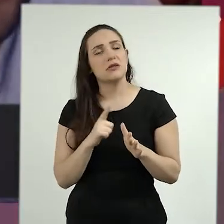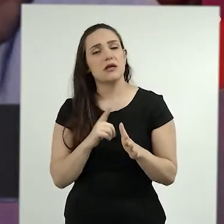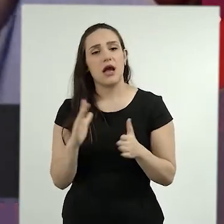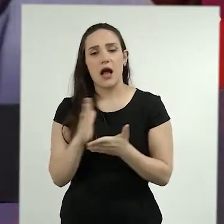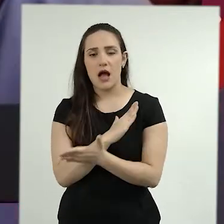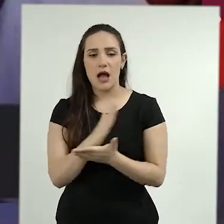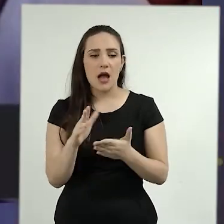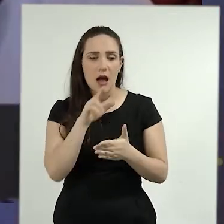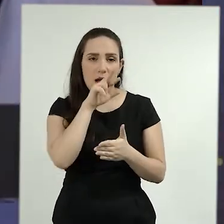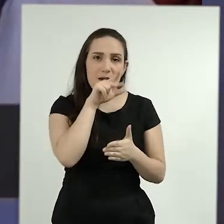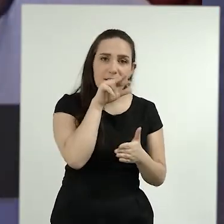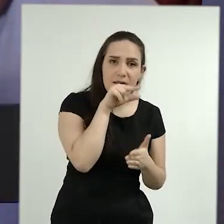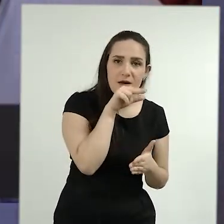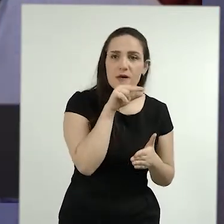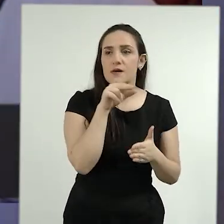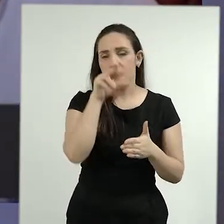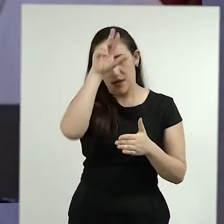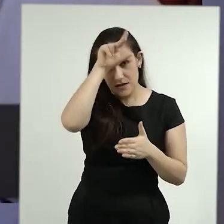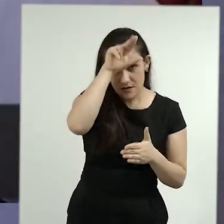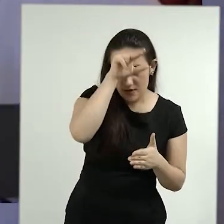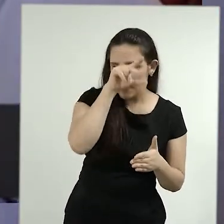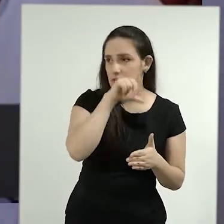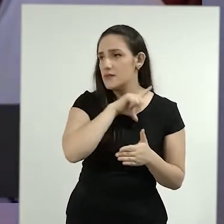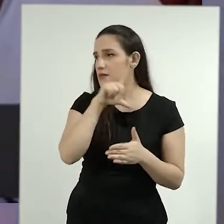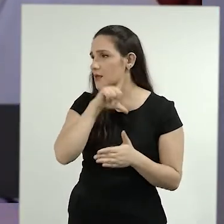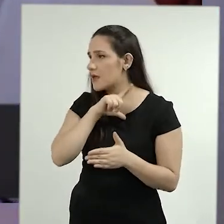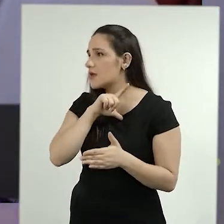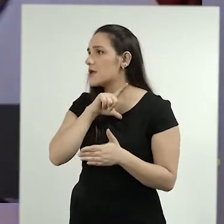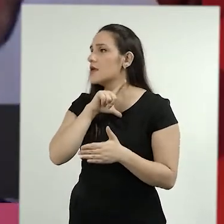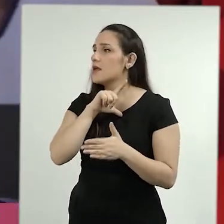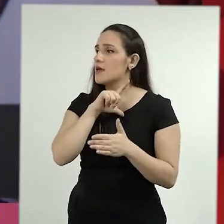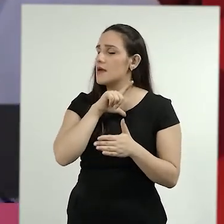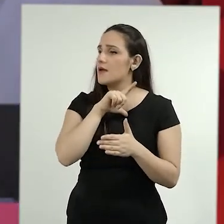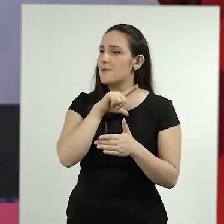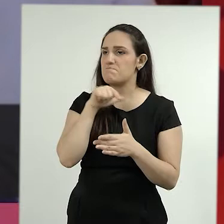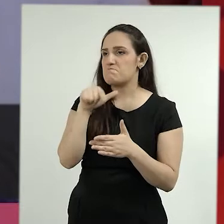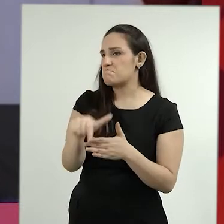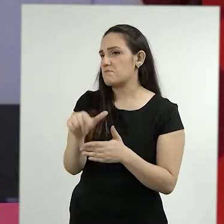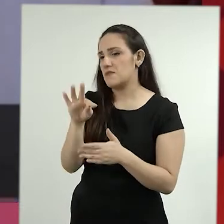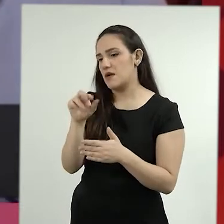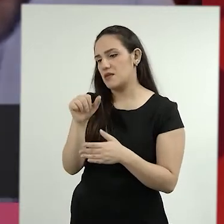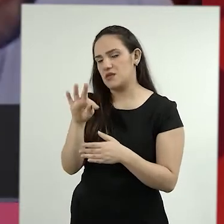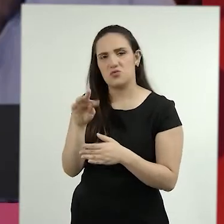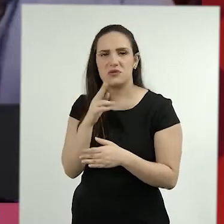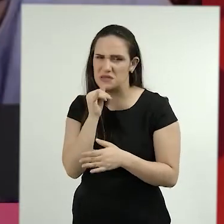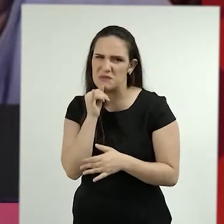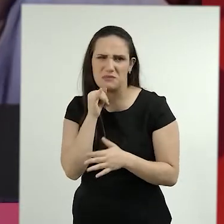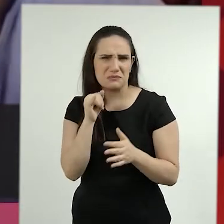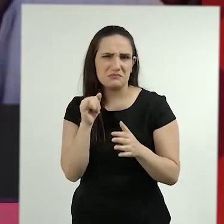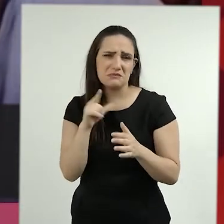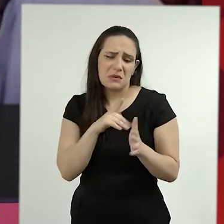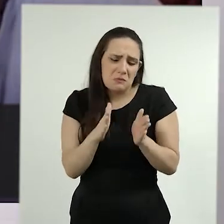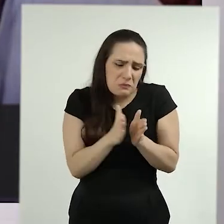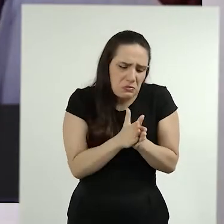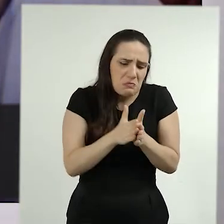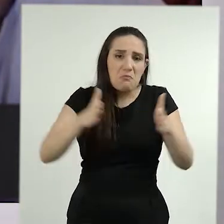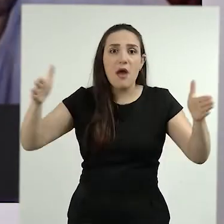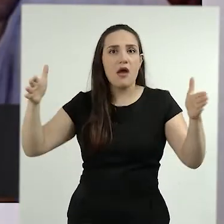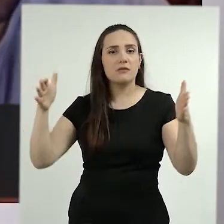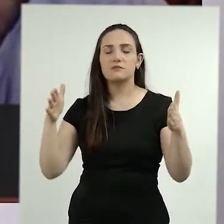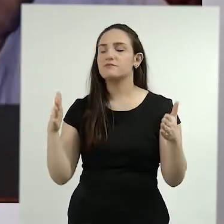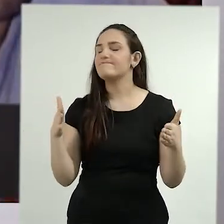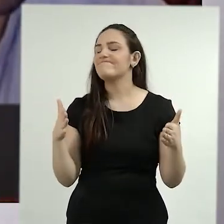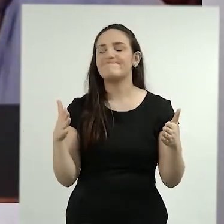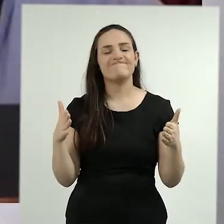espécies pequenas como grandes, como tatu-canastra, anta, tamanduá-bandeira, onças pintadas, e que exigem, para as iniciativas